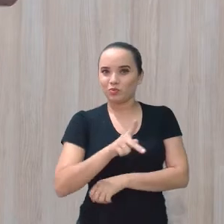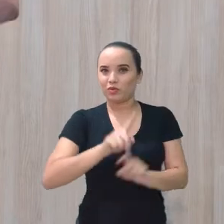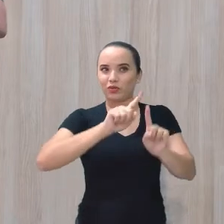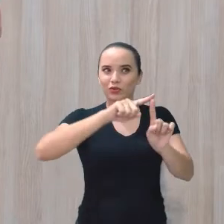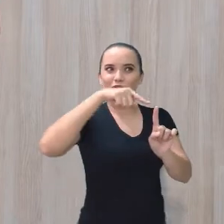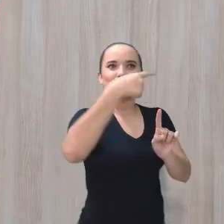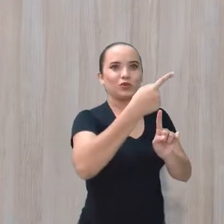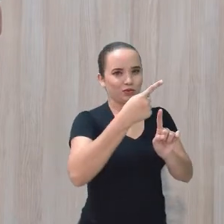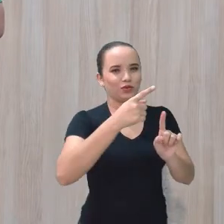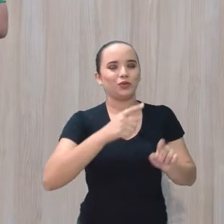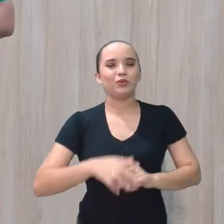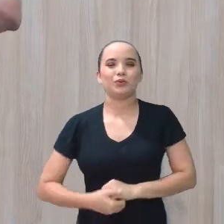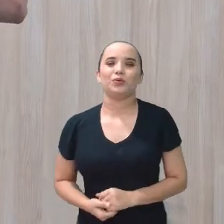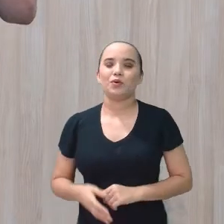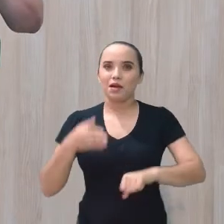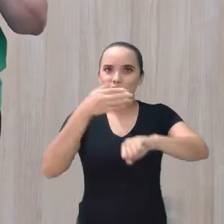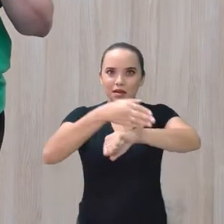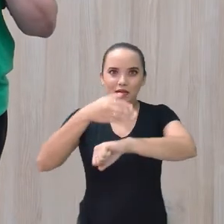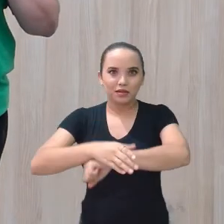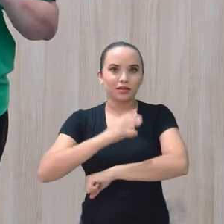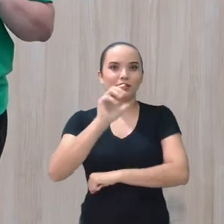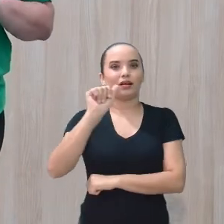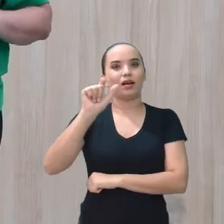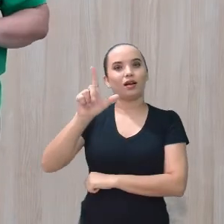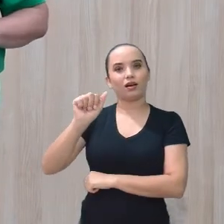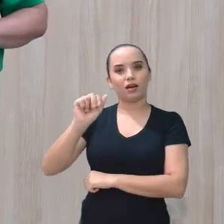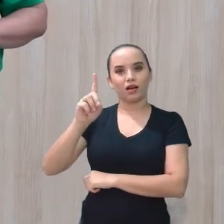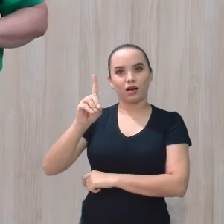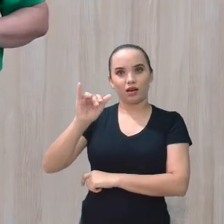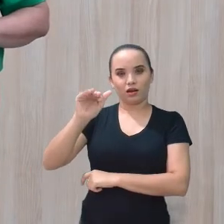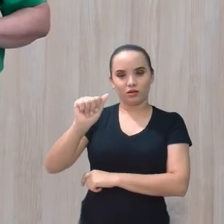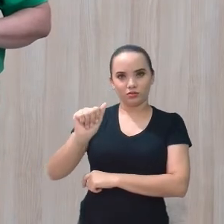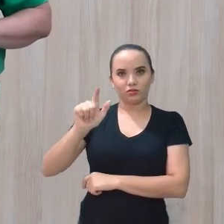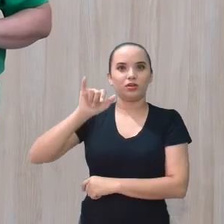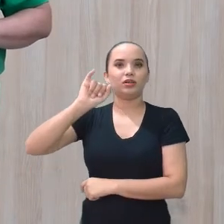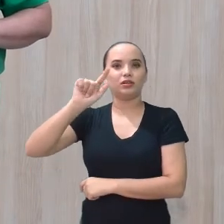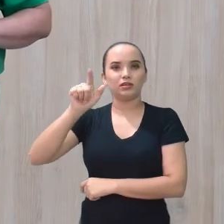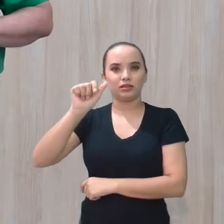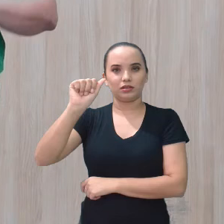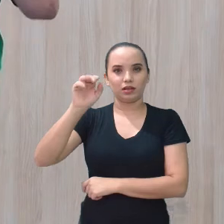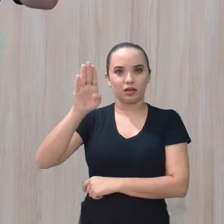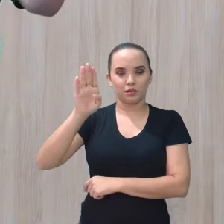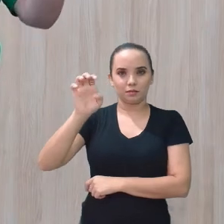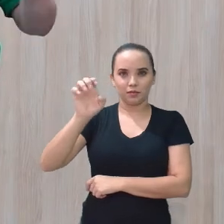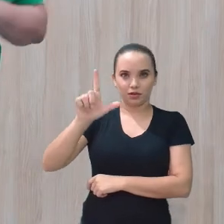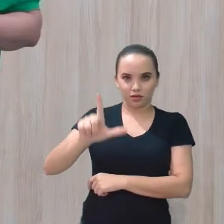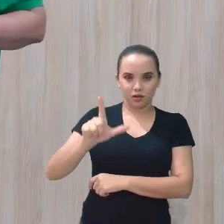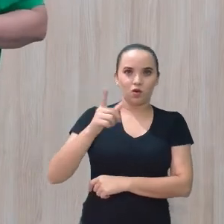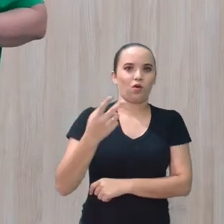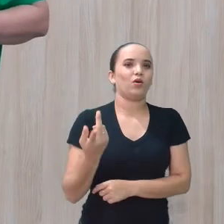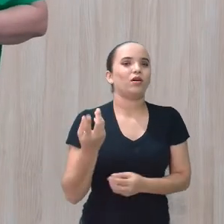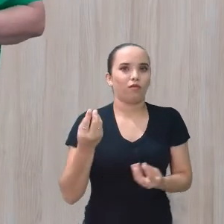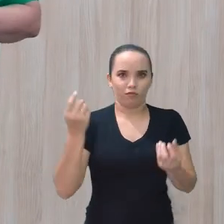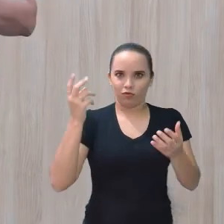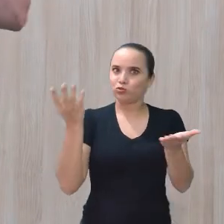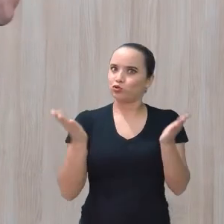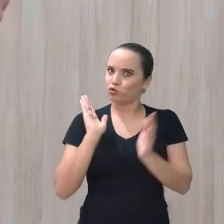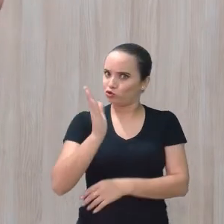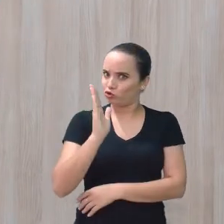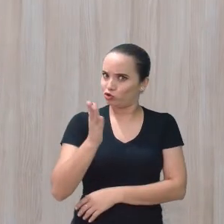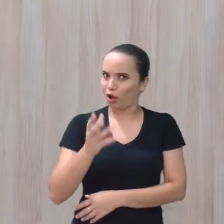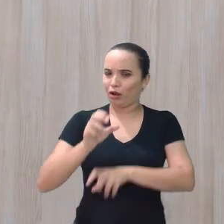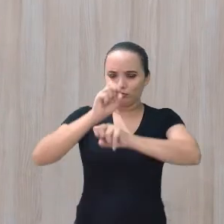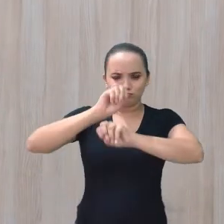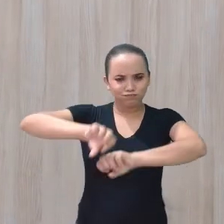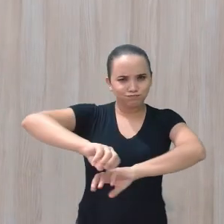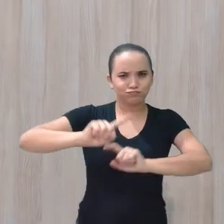e professora Isabel, que está ali já pronta para transmitir essa aula para você, outra aula para vocês. Então, um